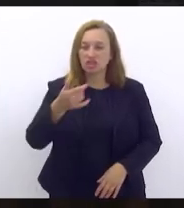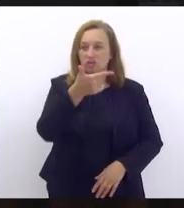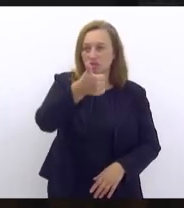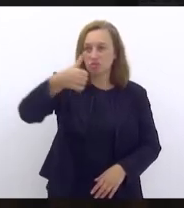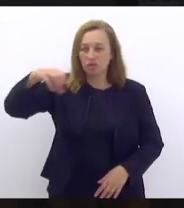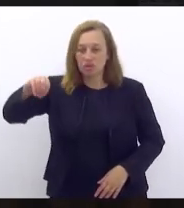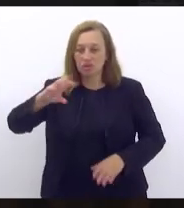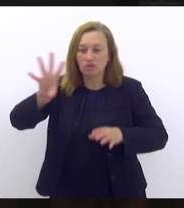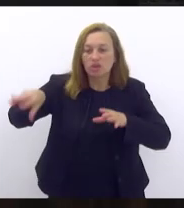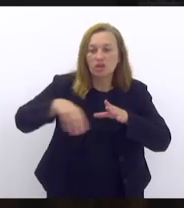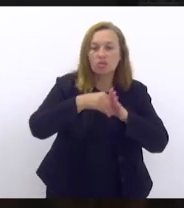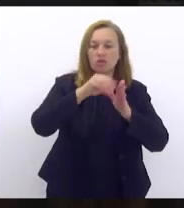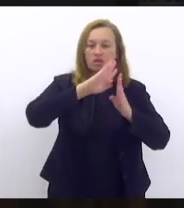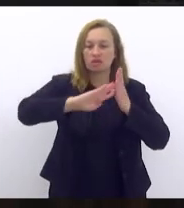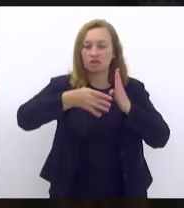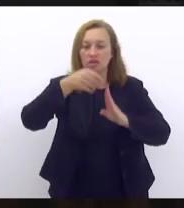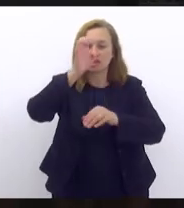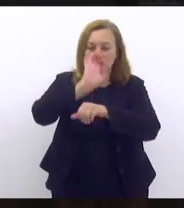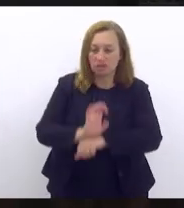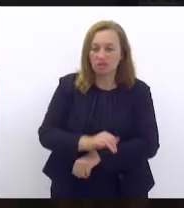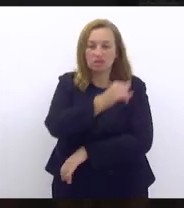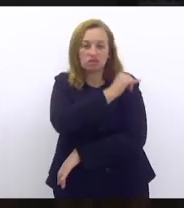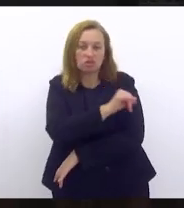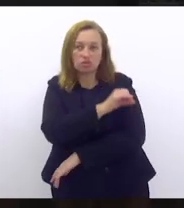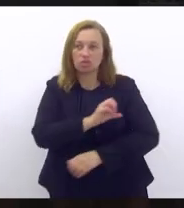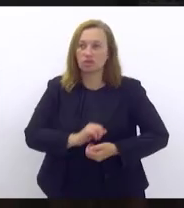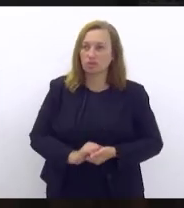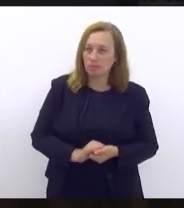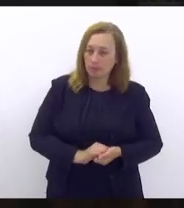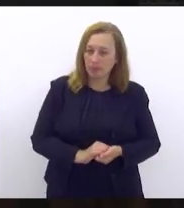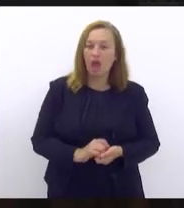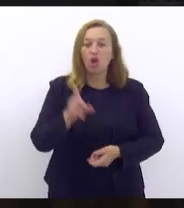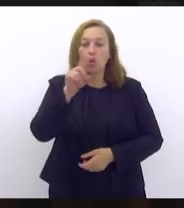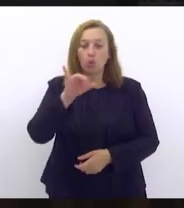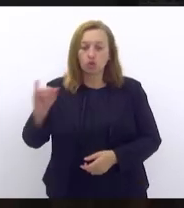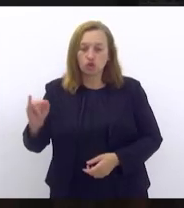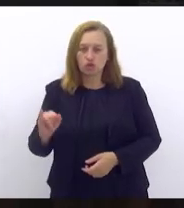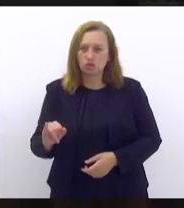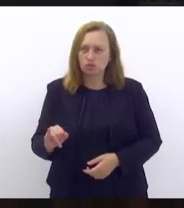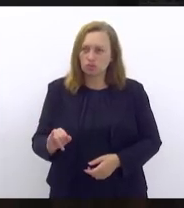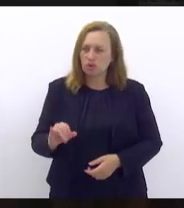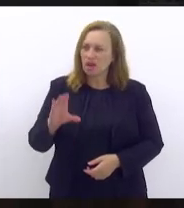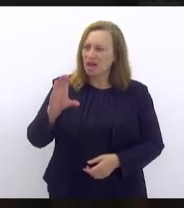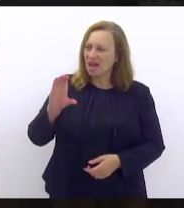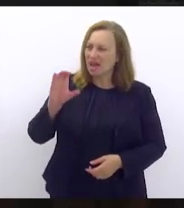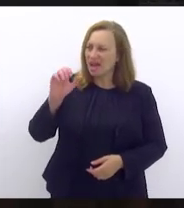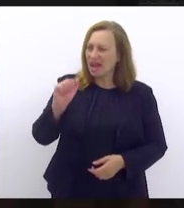2010, incluindo no calendário oficial do Estado do Rio de Janeiro o dia do cavaquinho